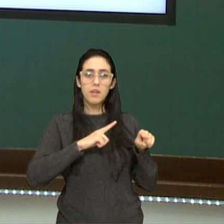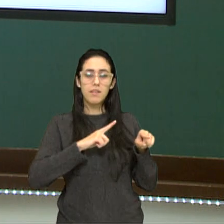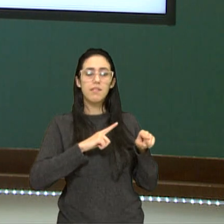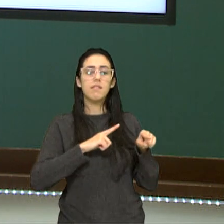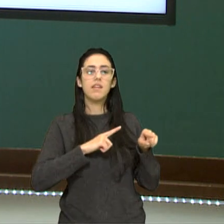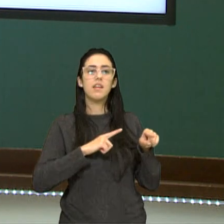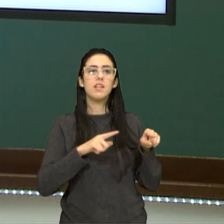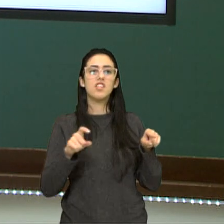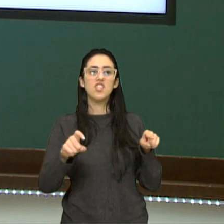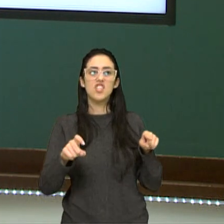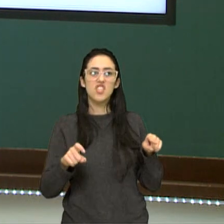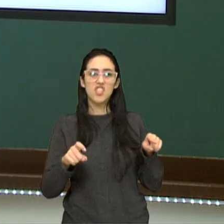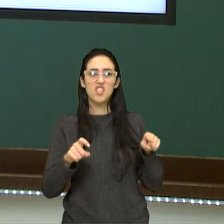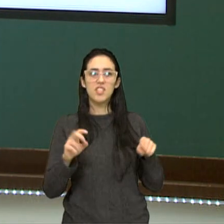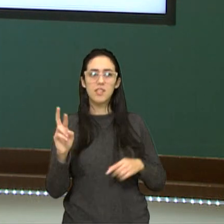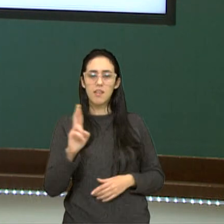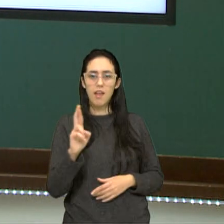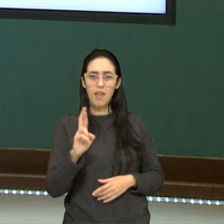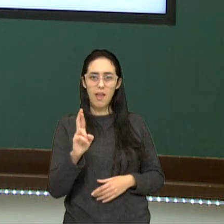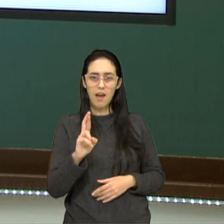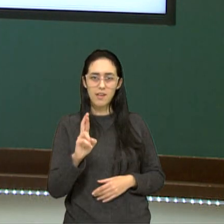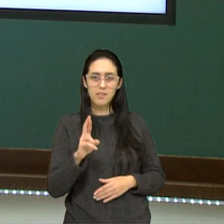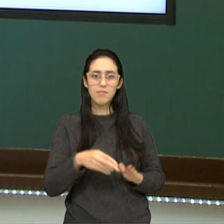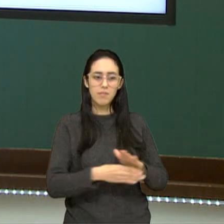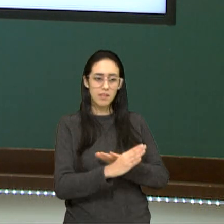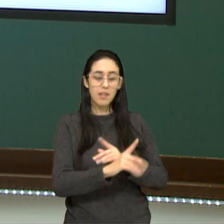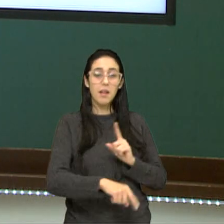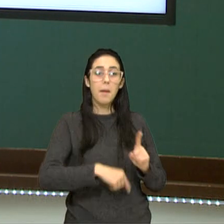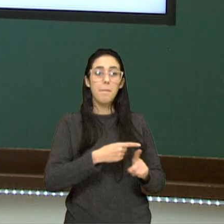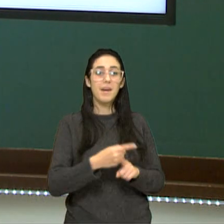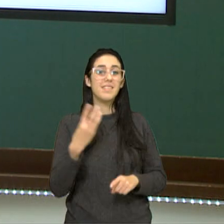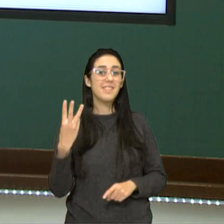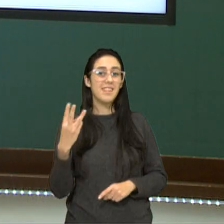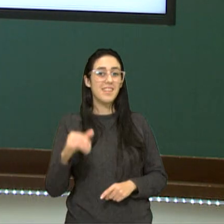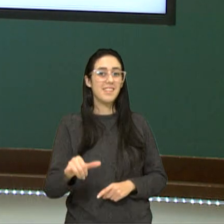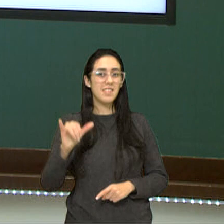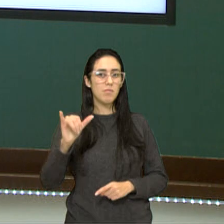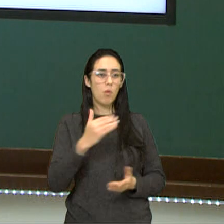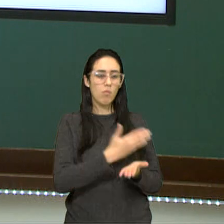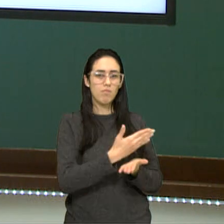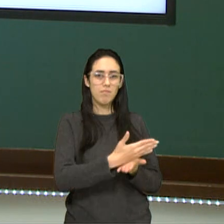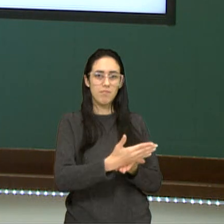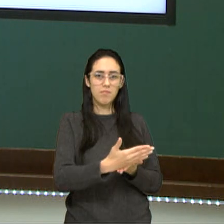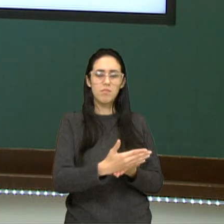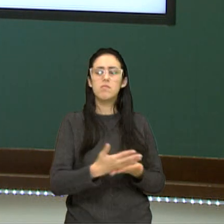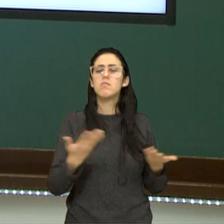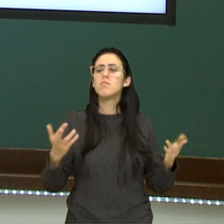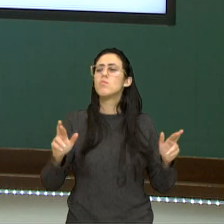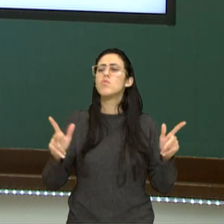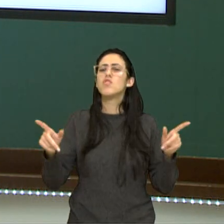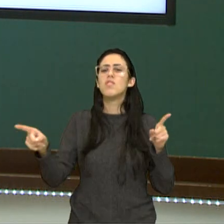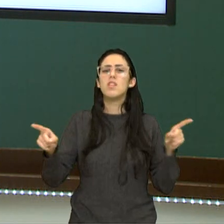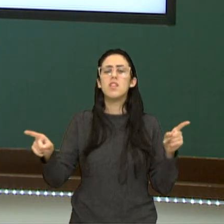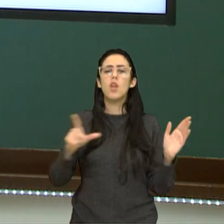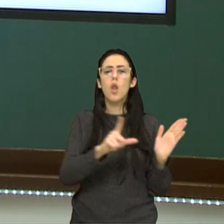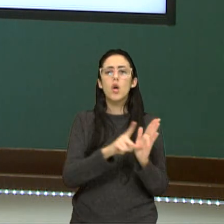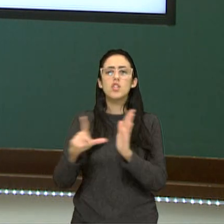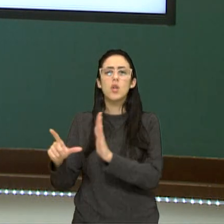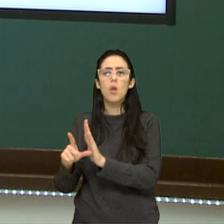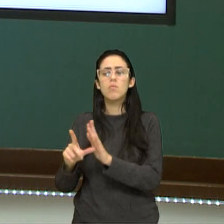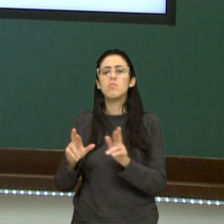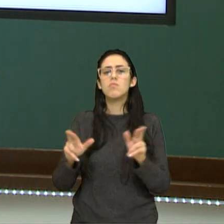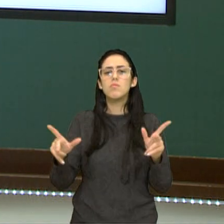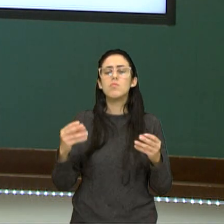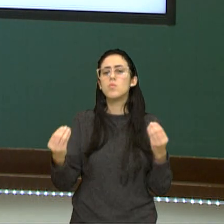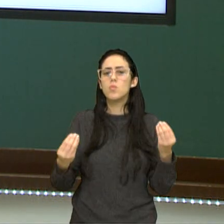de entrada, mais 3 prestações de y reais, então x mais 3. Qual que é a diferença entre esses dois valores para resolver